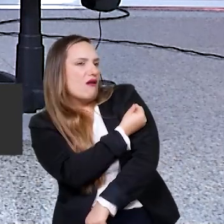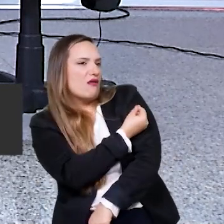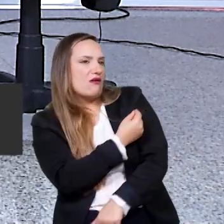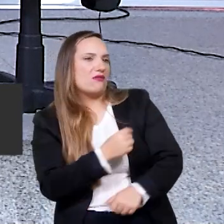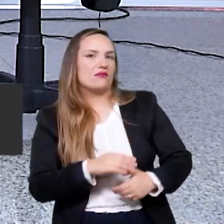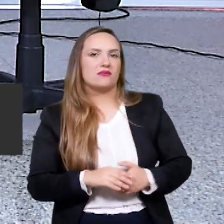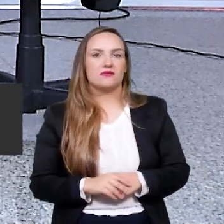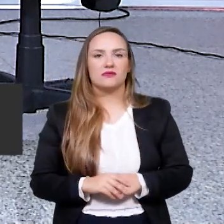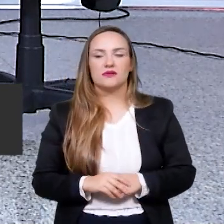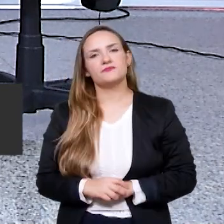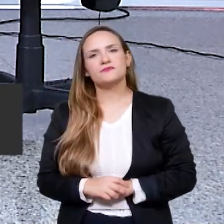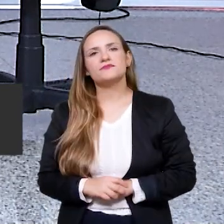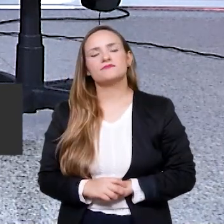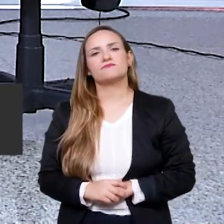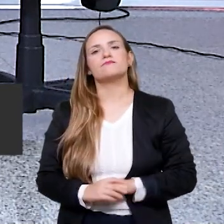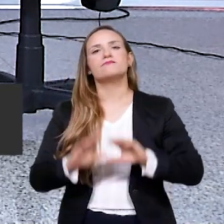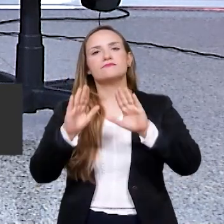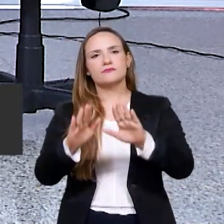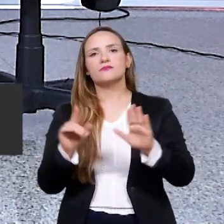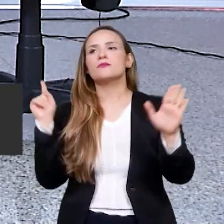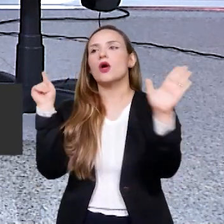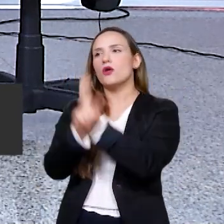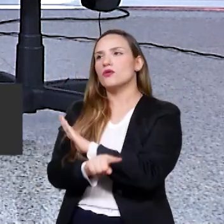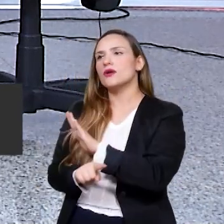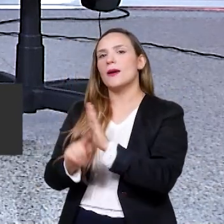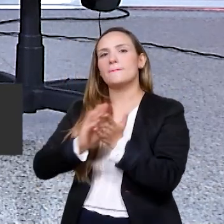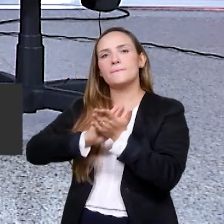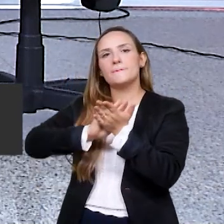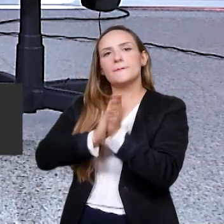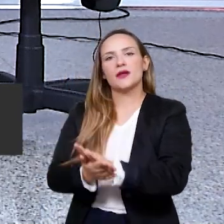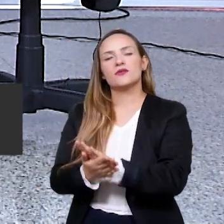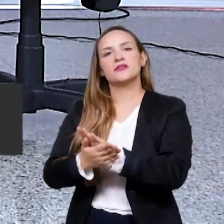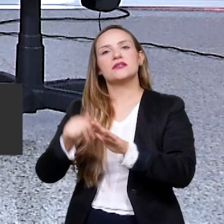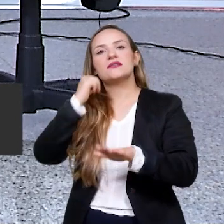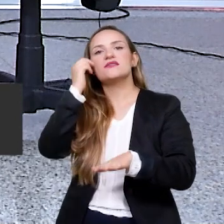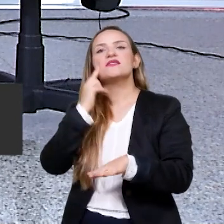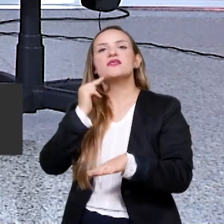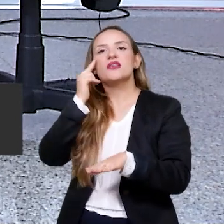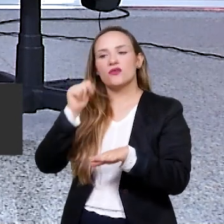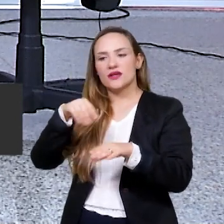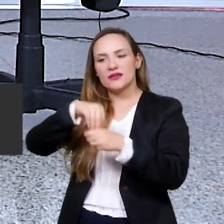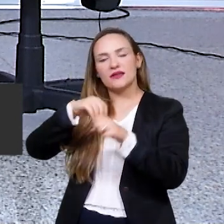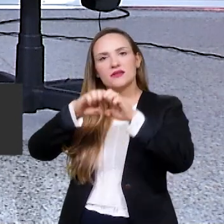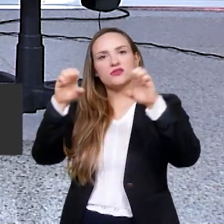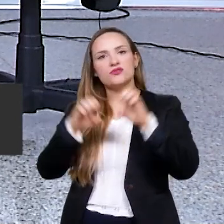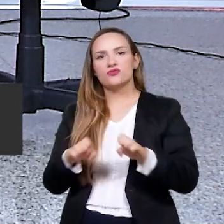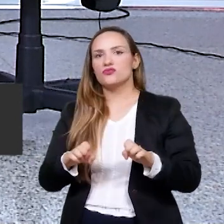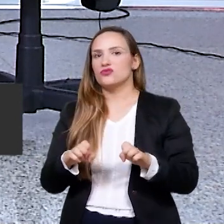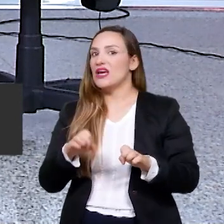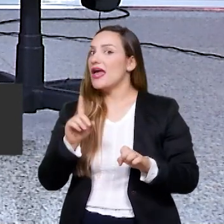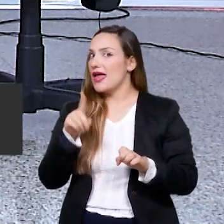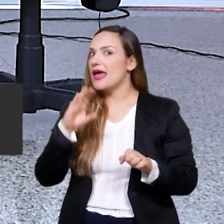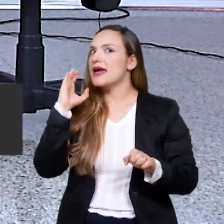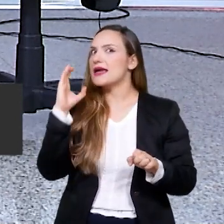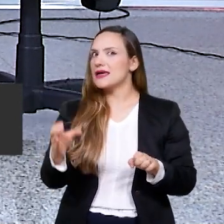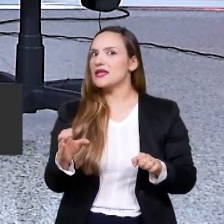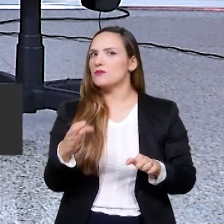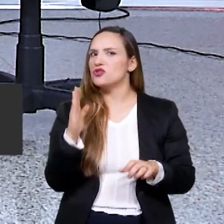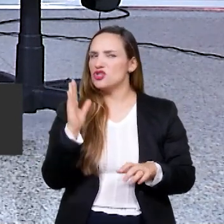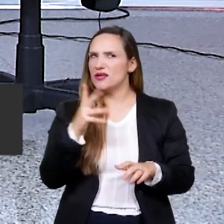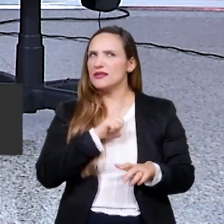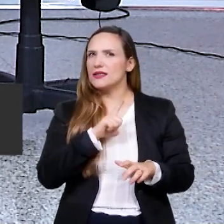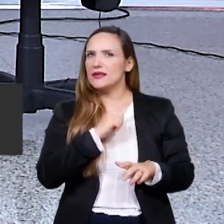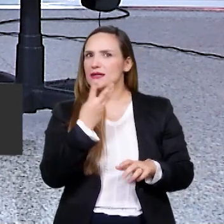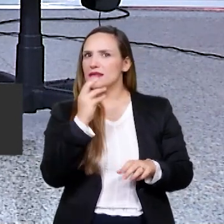estrutural para crime, né? A gente tem já 3 décadas, né, que o crime de racismo desde a Constituição